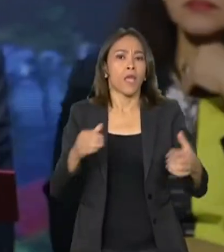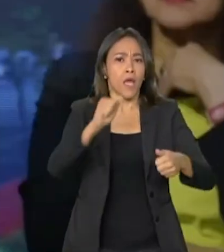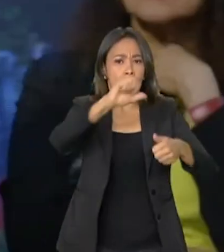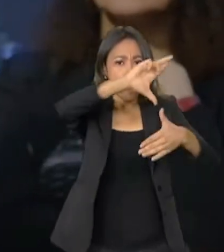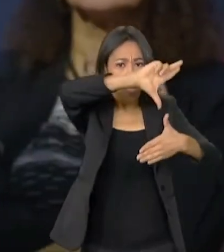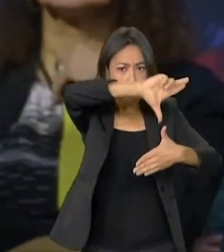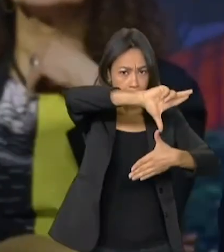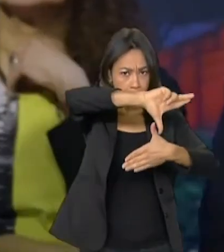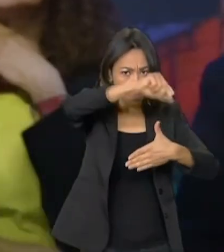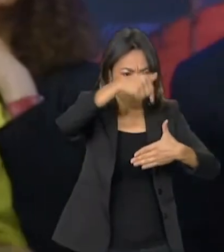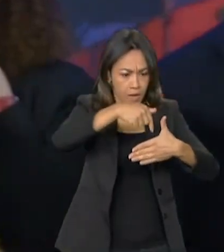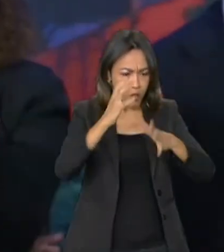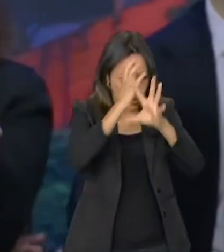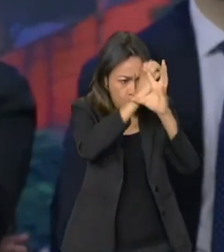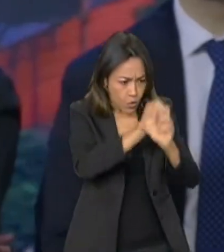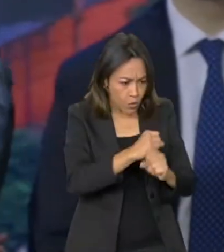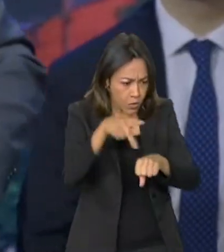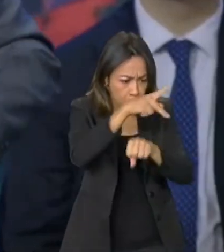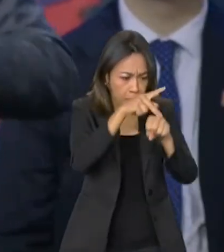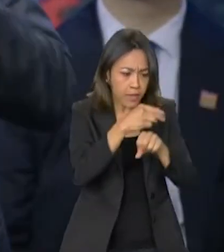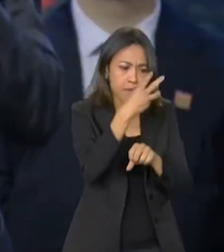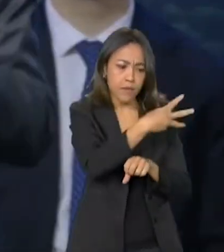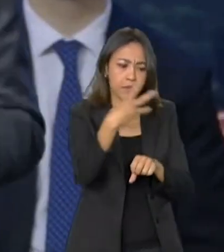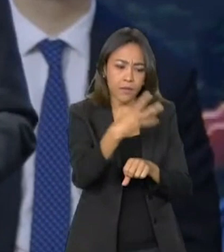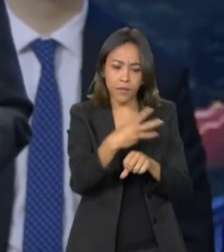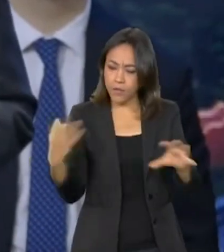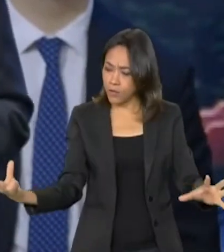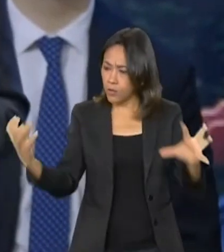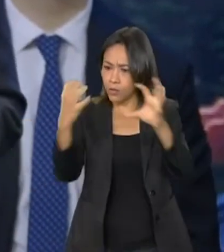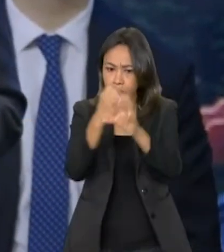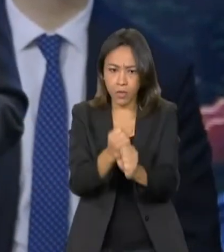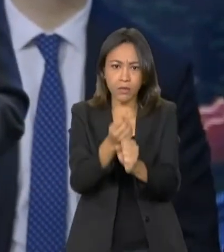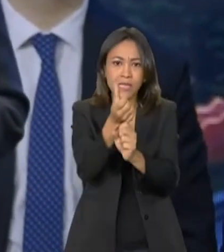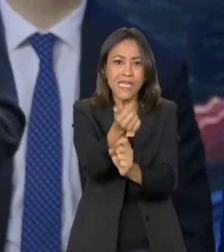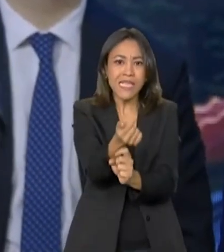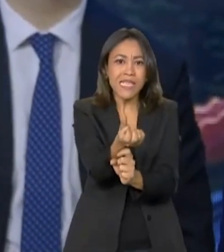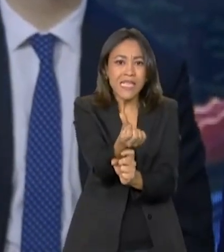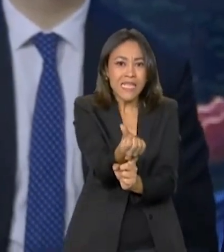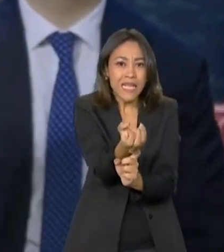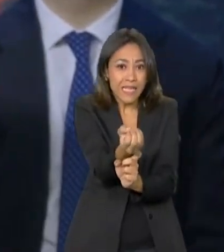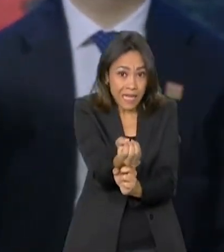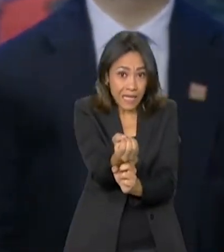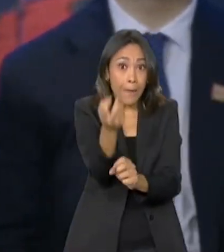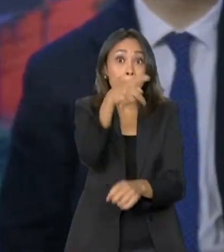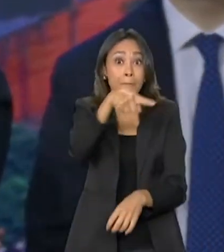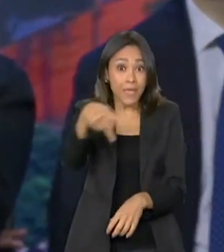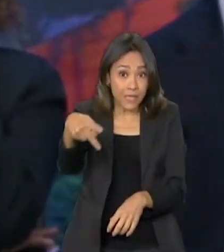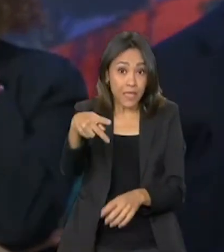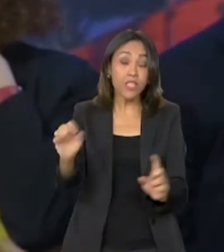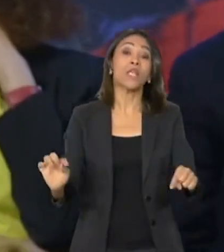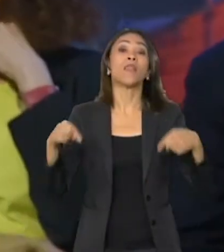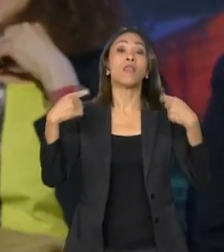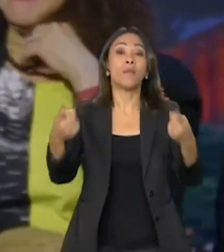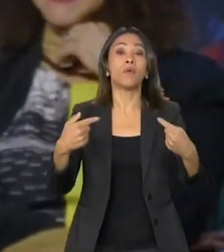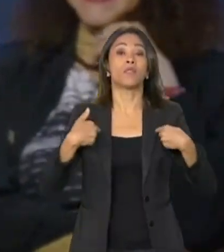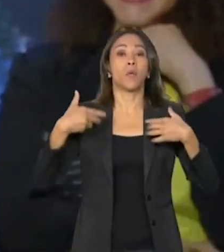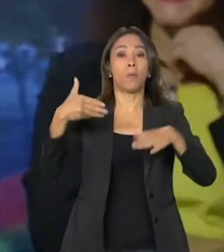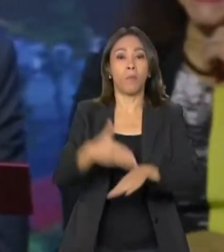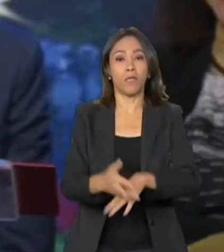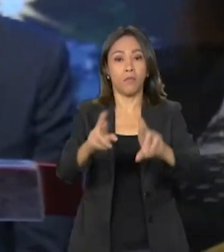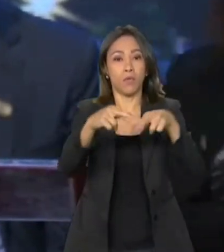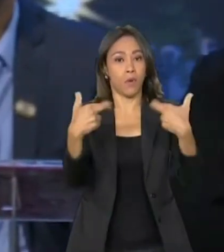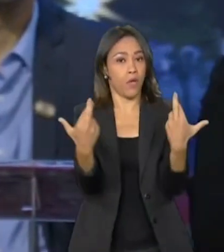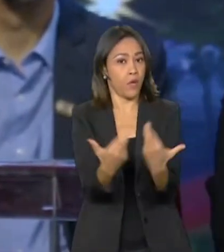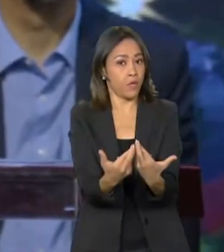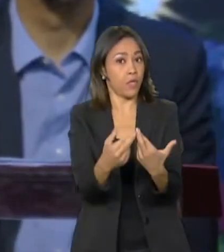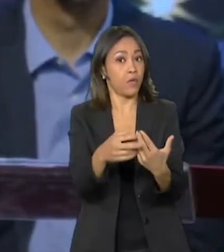Latina, que é mais 33, já foi para quase 60 presidentes. Depois eu participei de uma reunião com os presidentes da